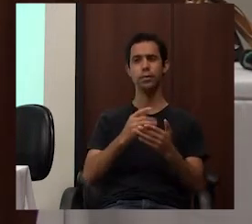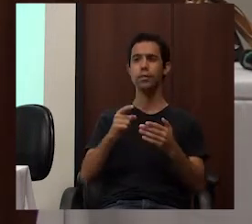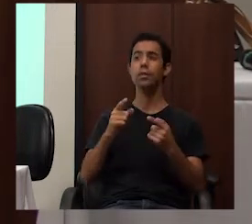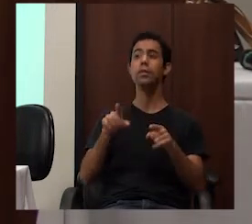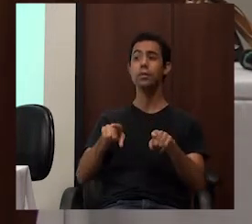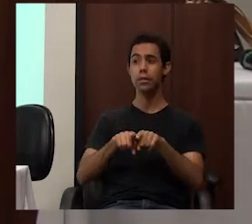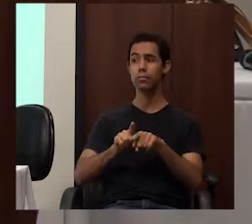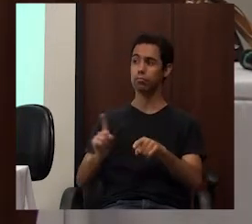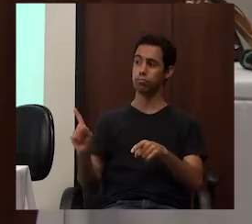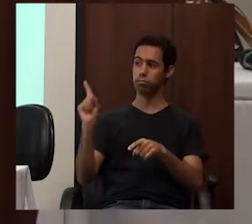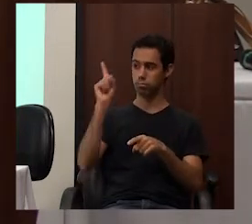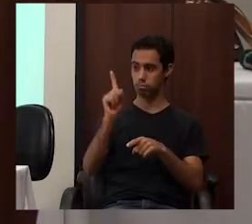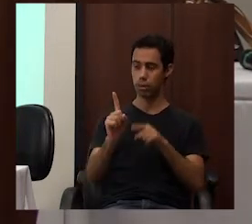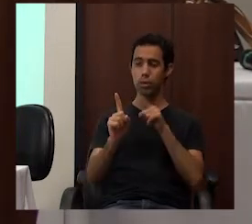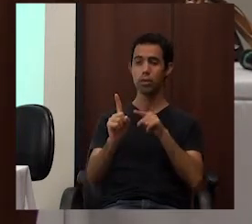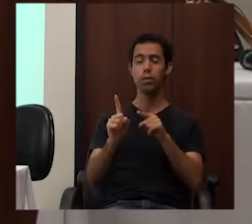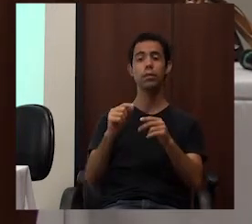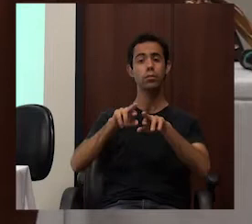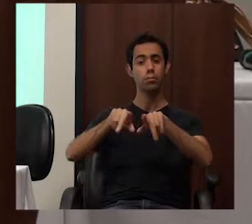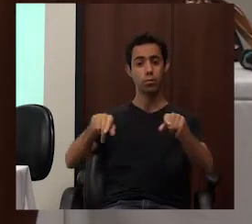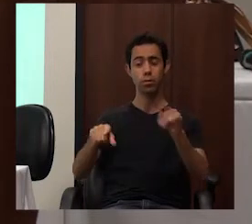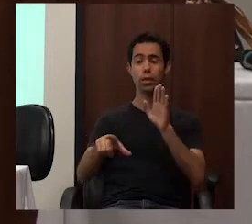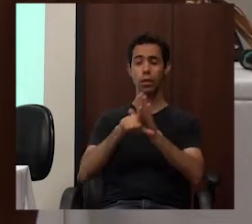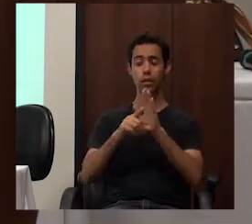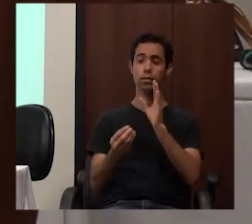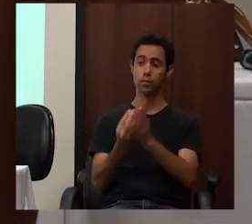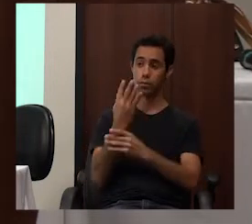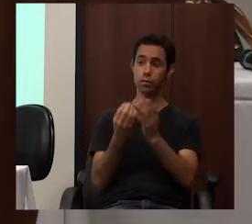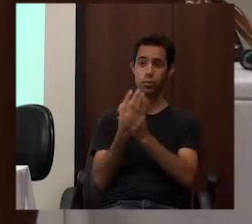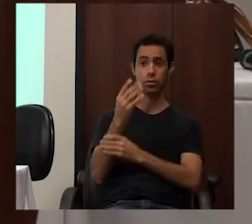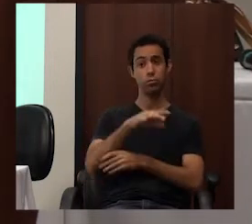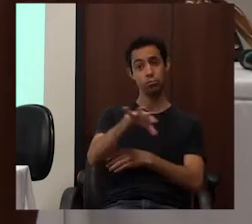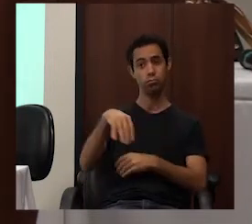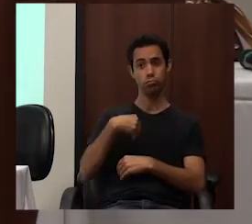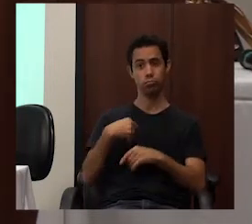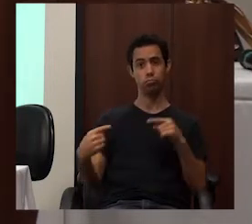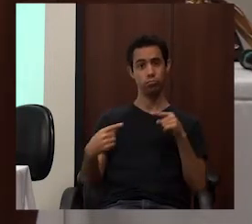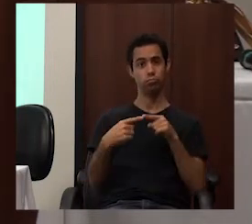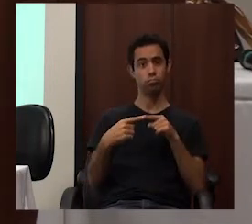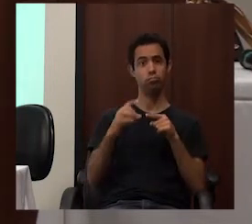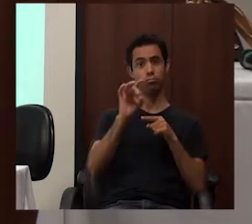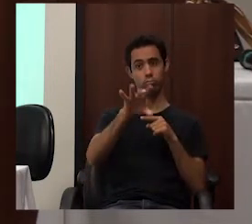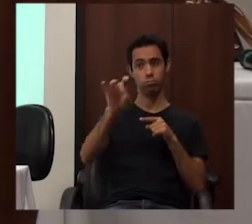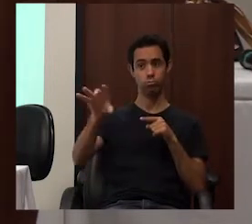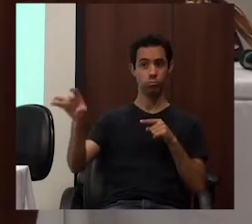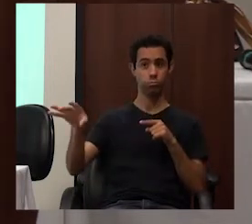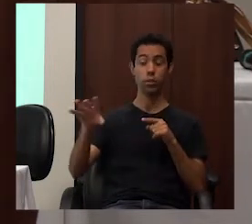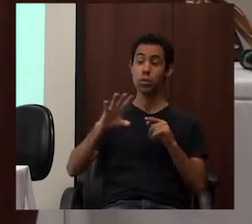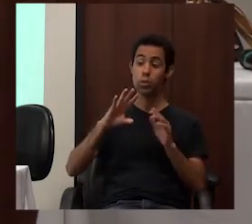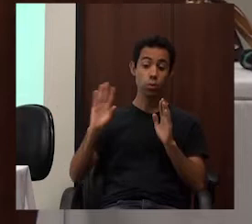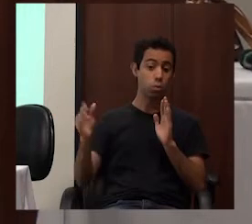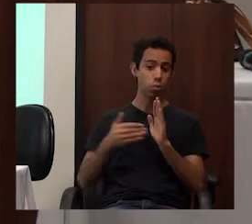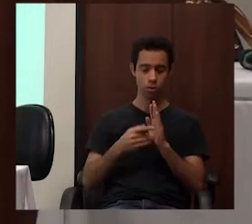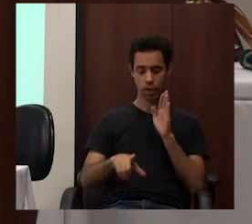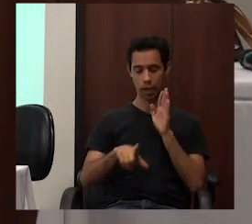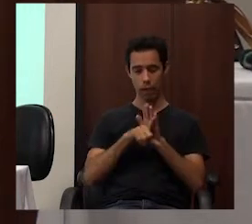federais, Brasília, que promulgam leis que refletem a nossa vontade, né? Então, essas leis que foram